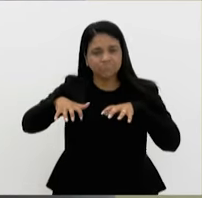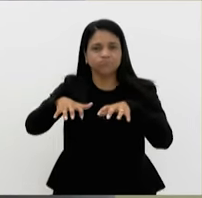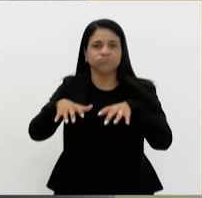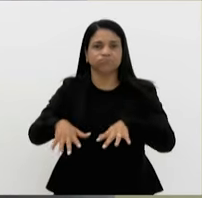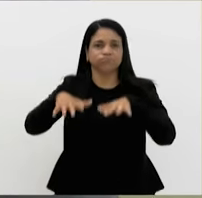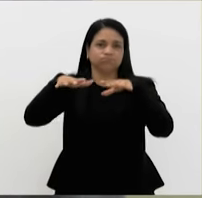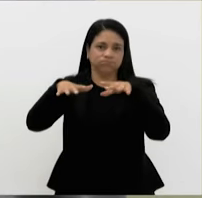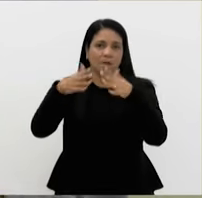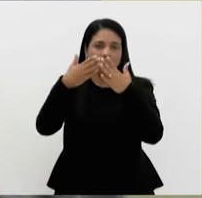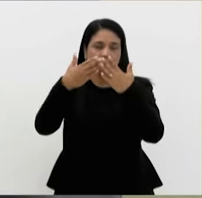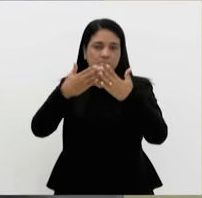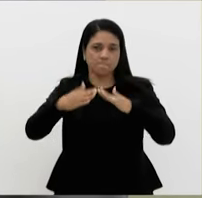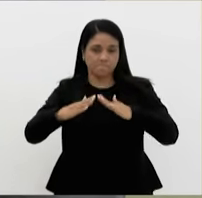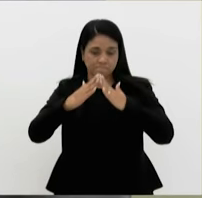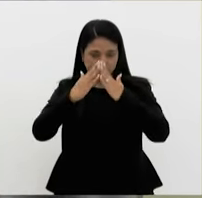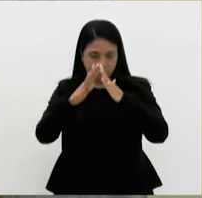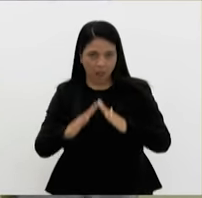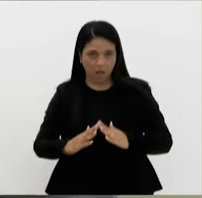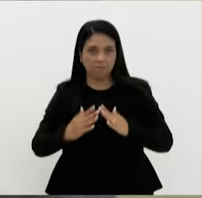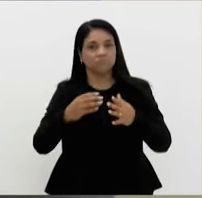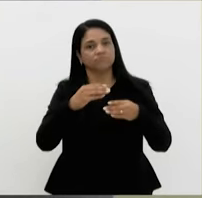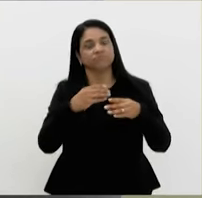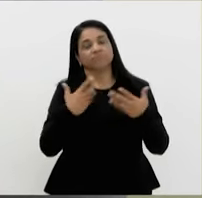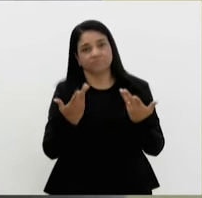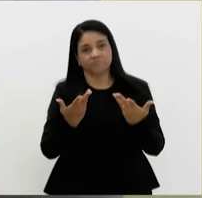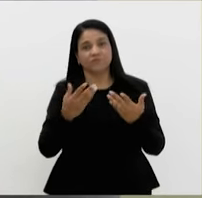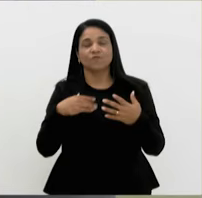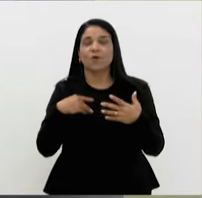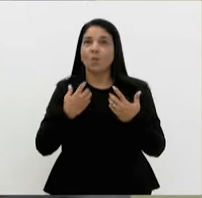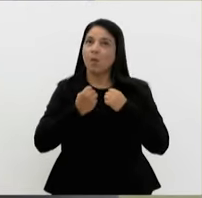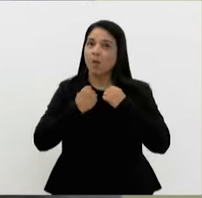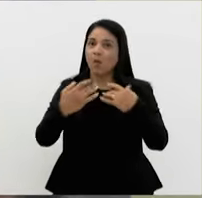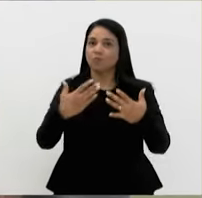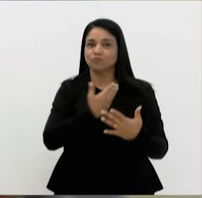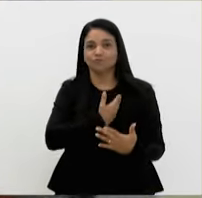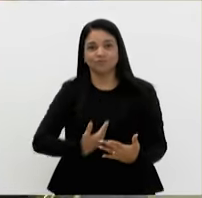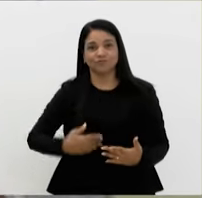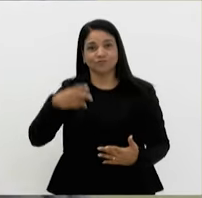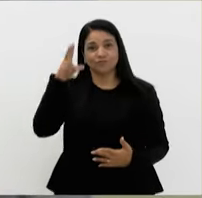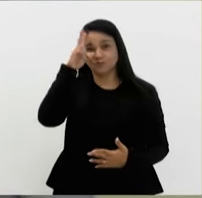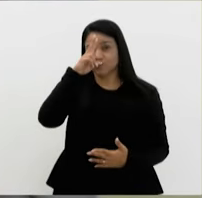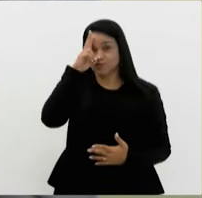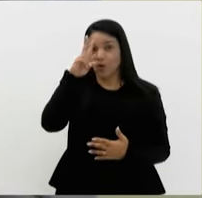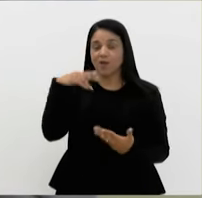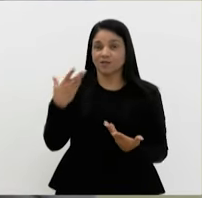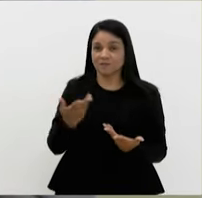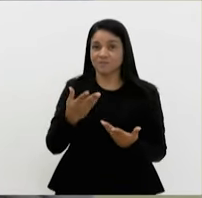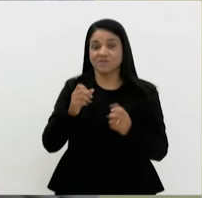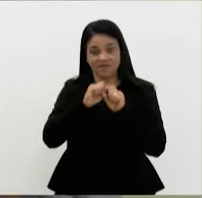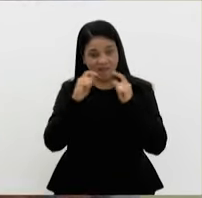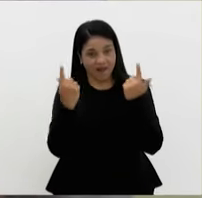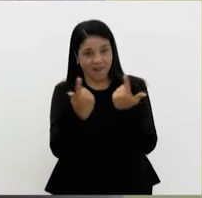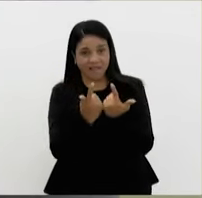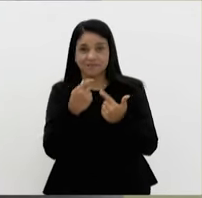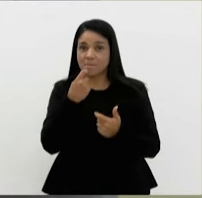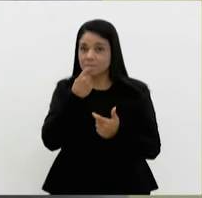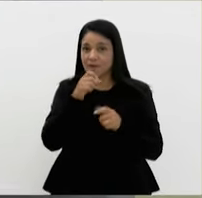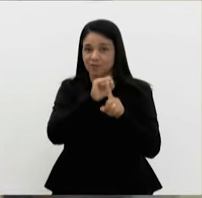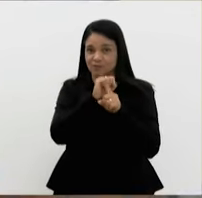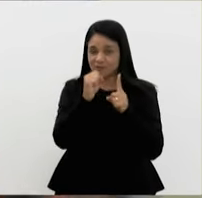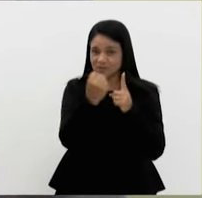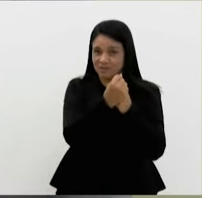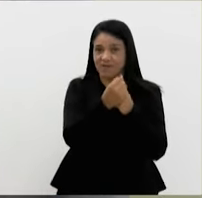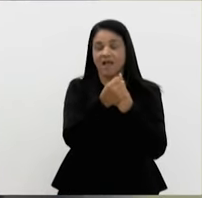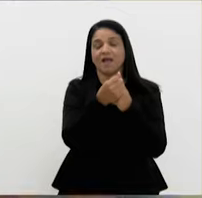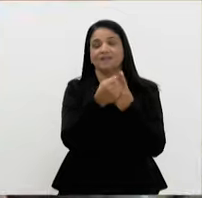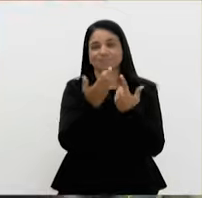de São Gonçalo. Foi uma audiência histórica, se eu posso assim dizer. A Alerge ficou mais perto da sociedade e a sociedade mais perto da